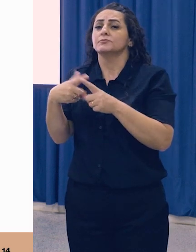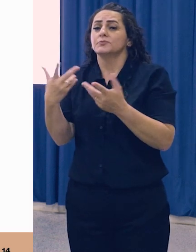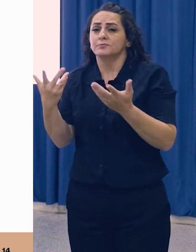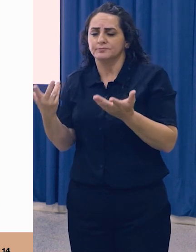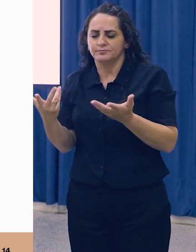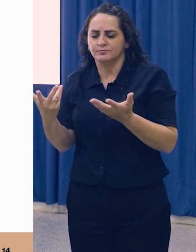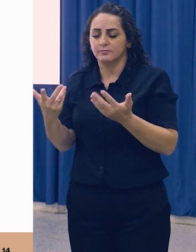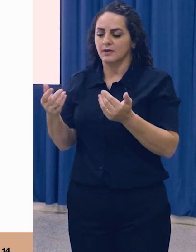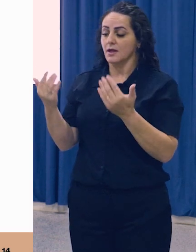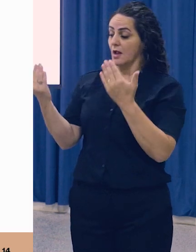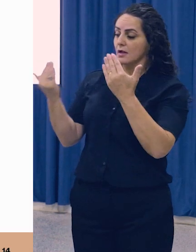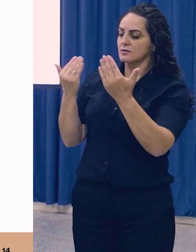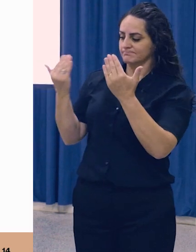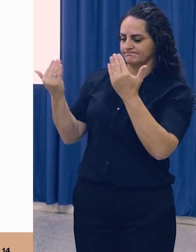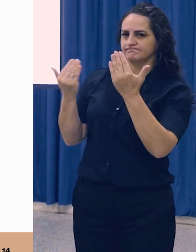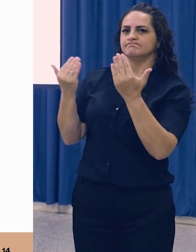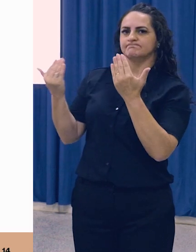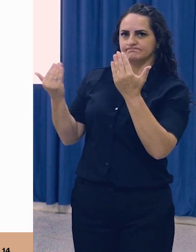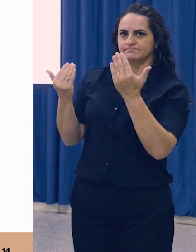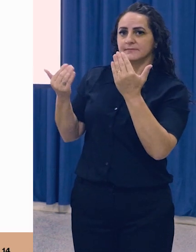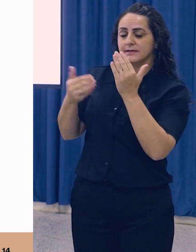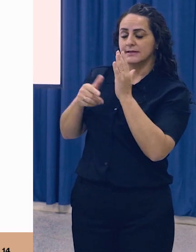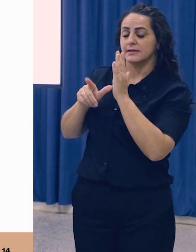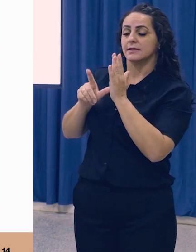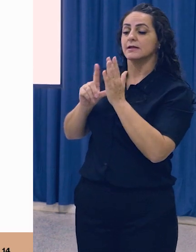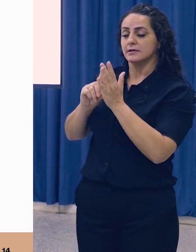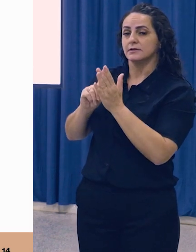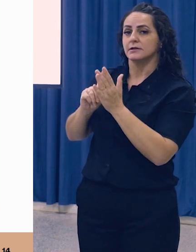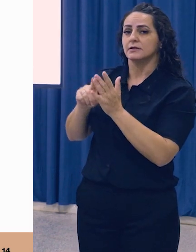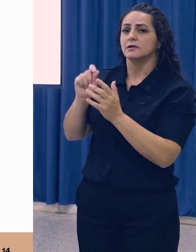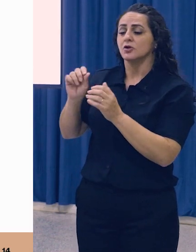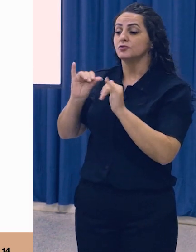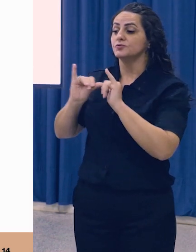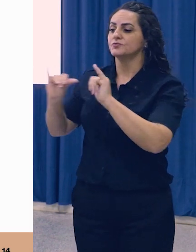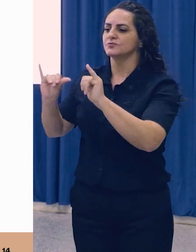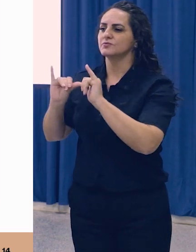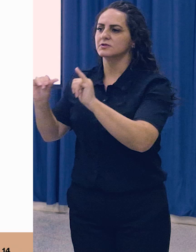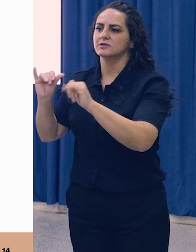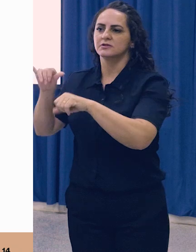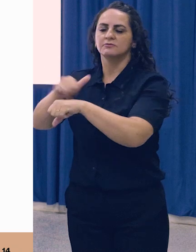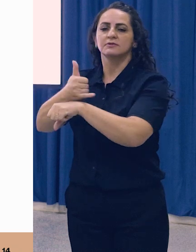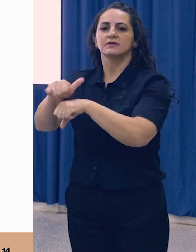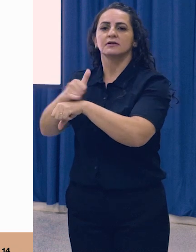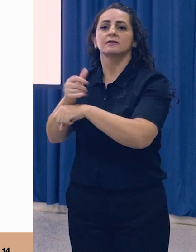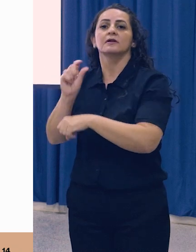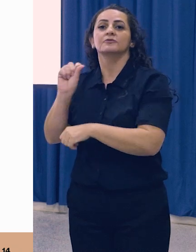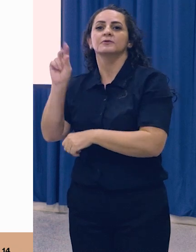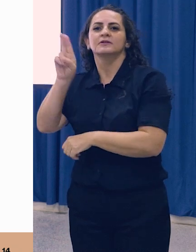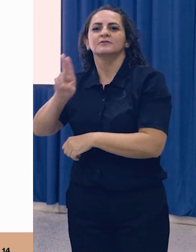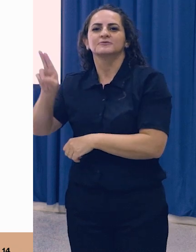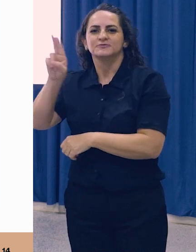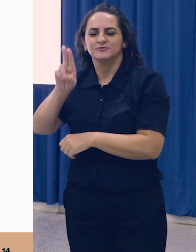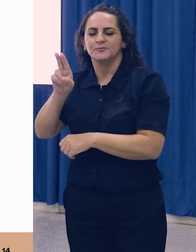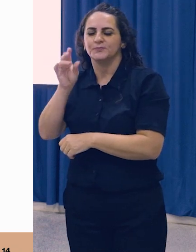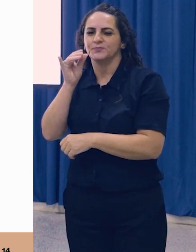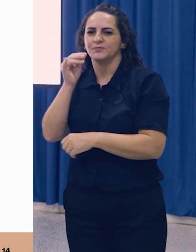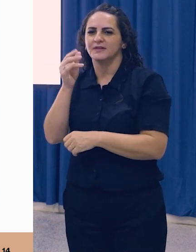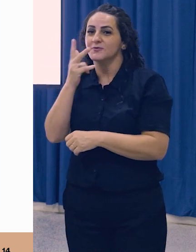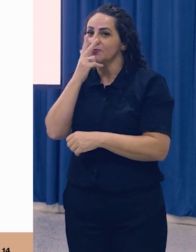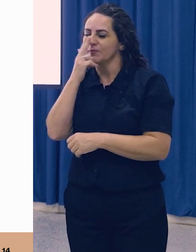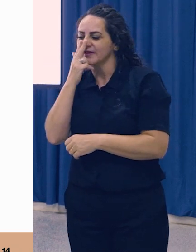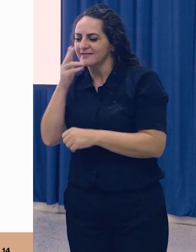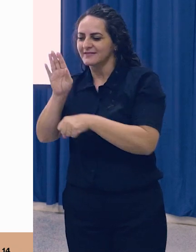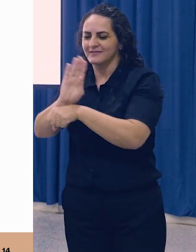a gente analisa quais foram as estratégias de divulgação desses semelhantes. Então, por exemplo, aqui,